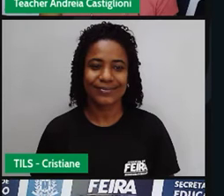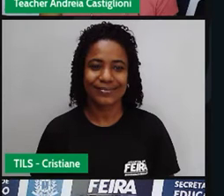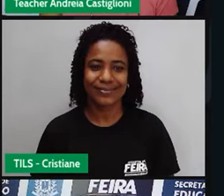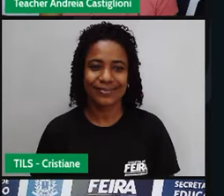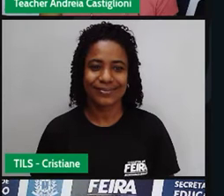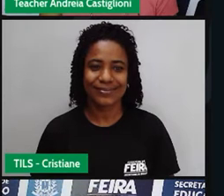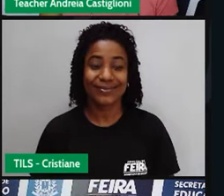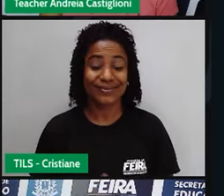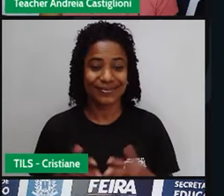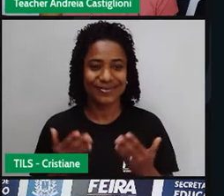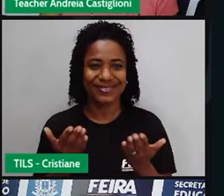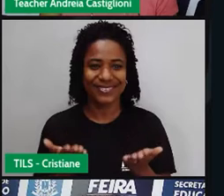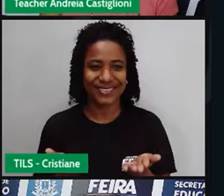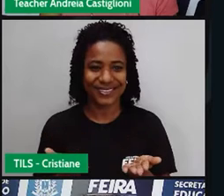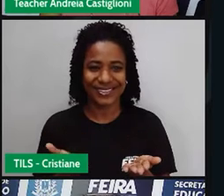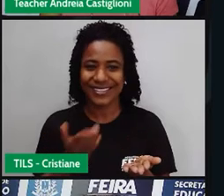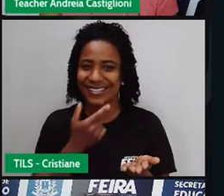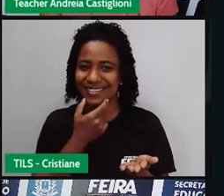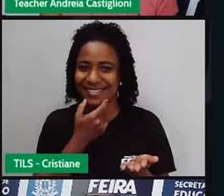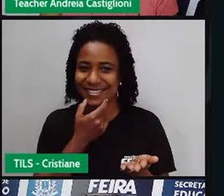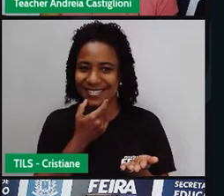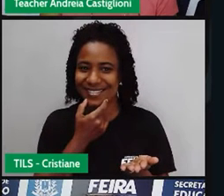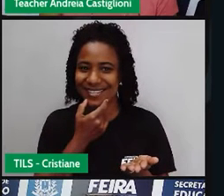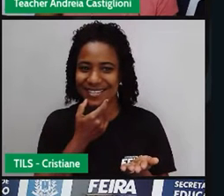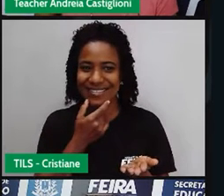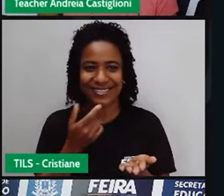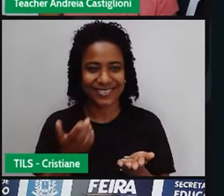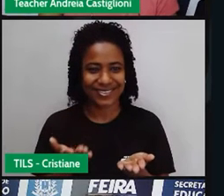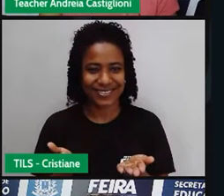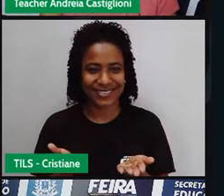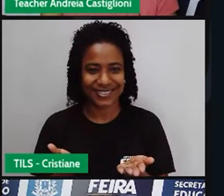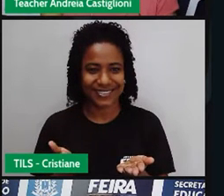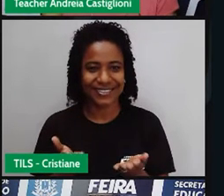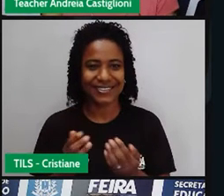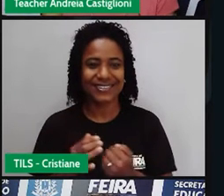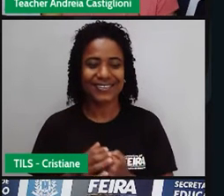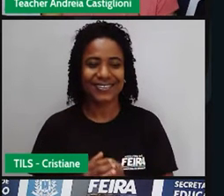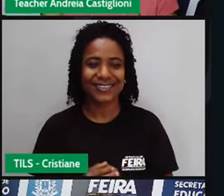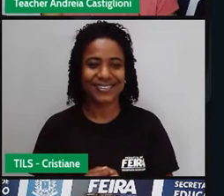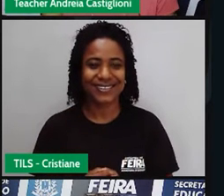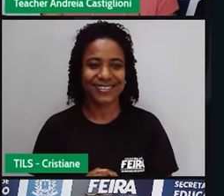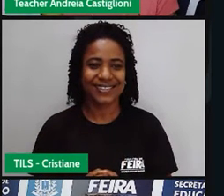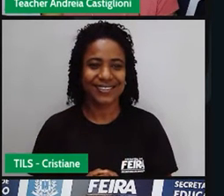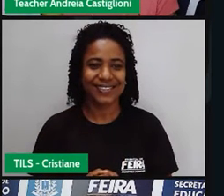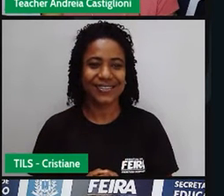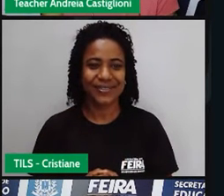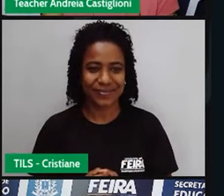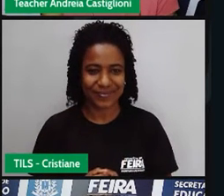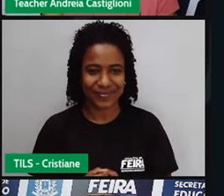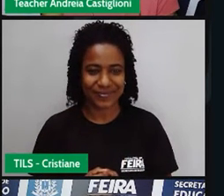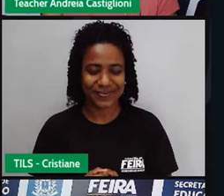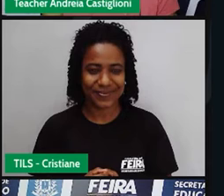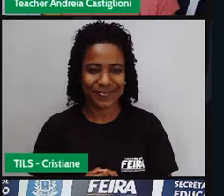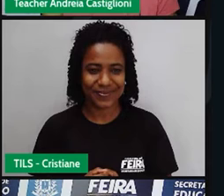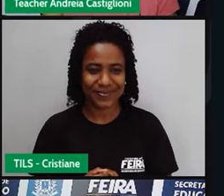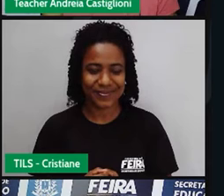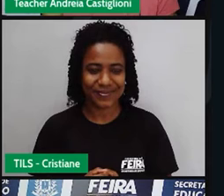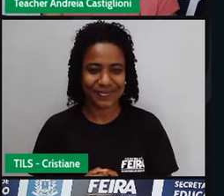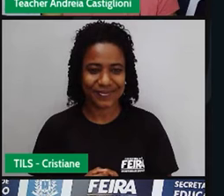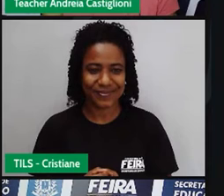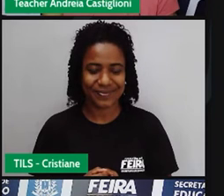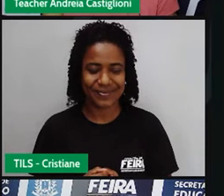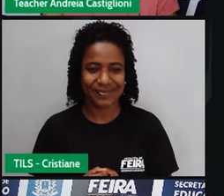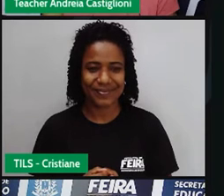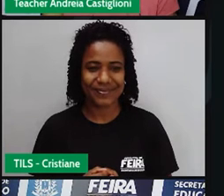E ai animal painel da Silva para neném ué cão to